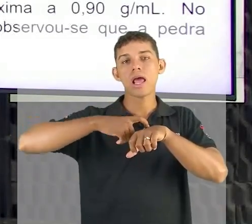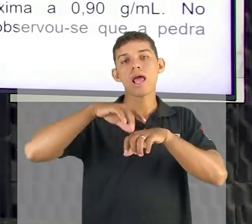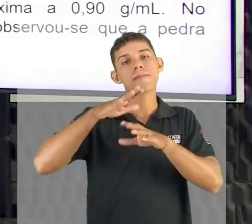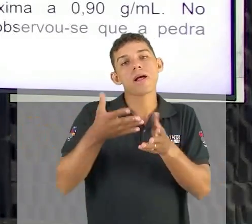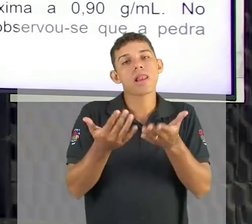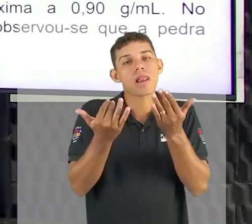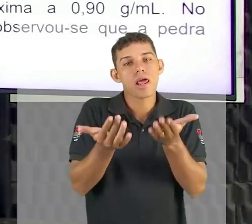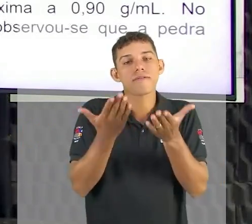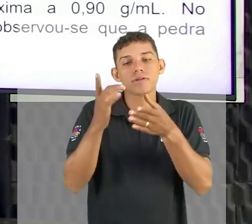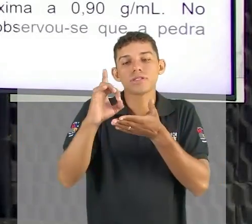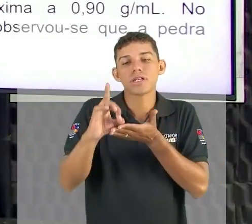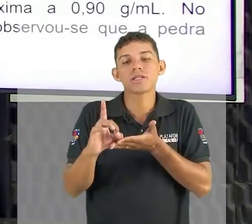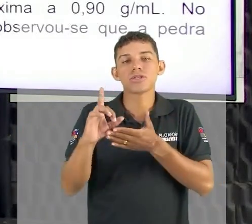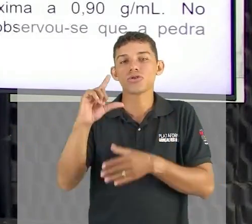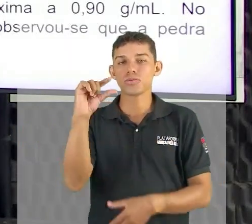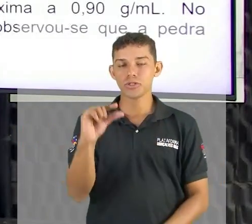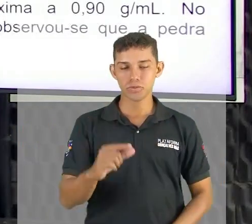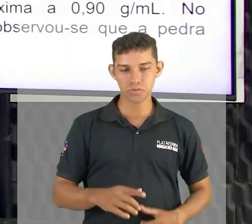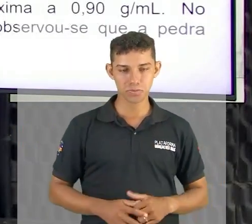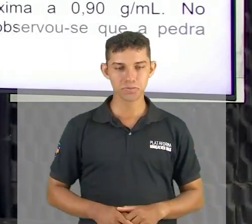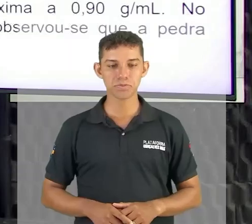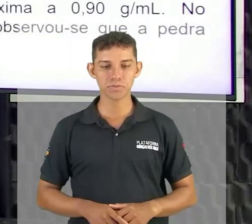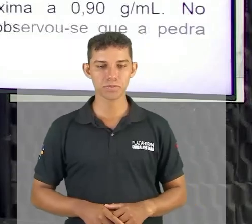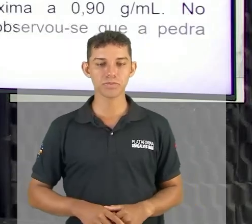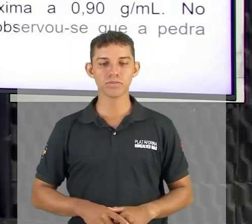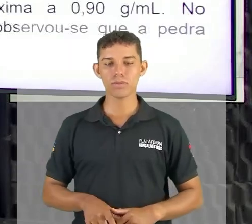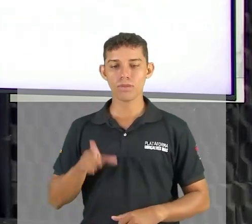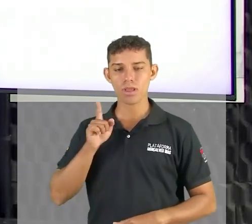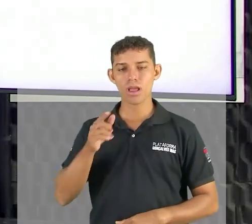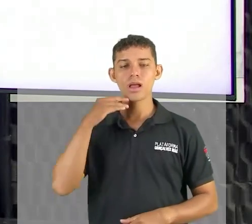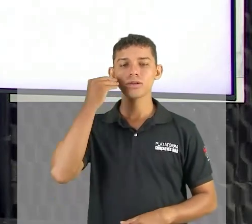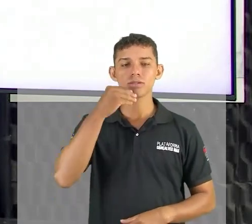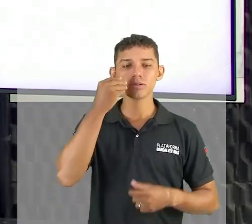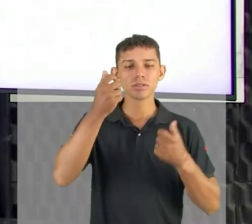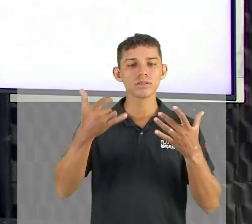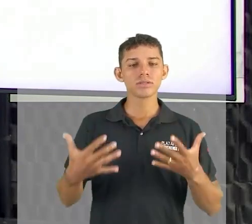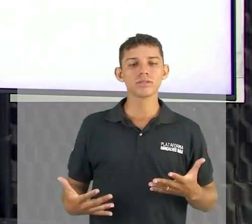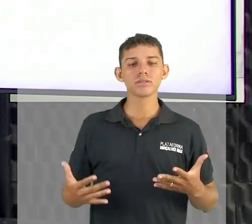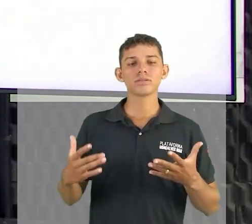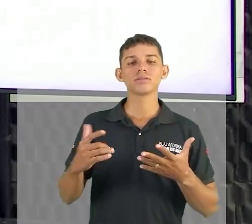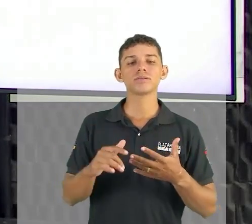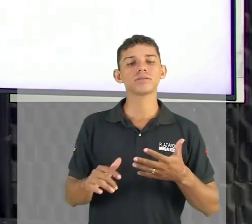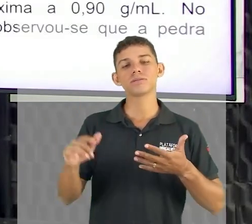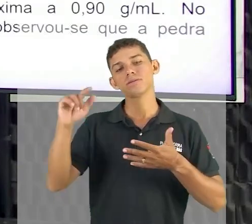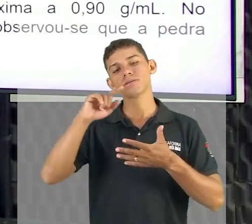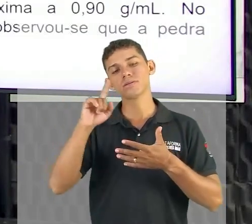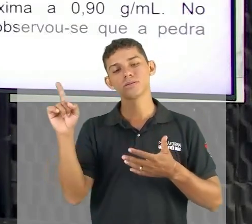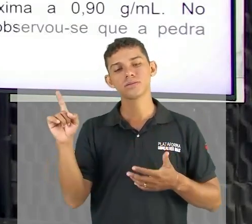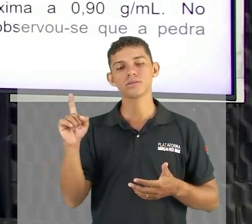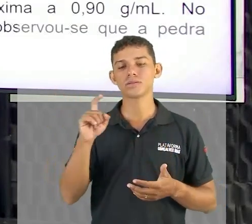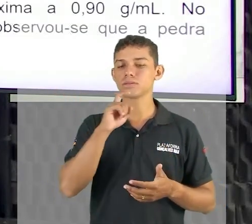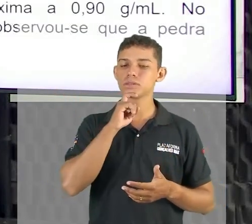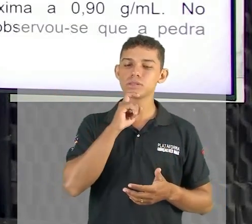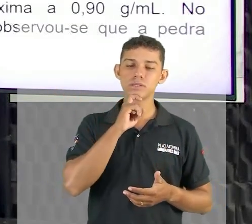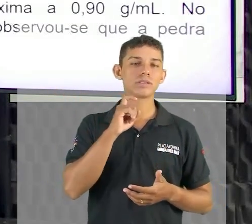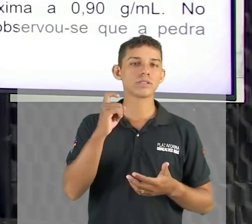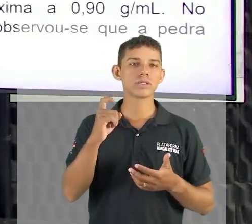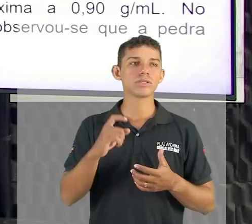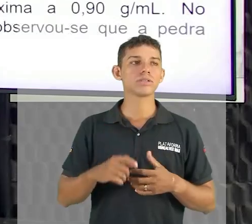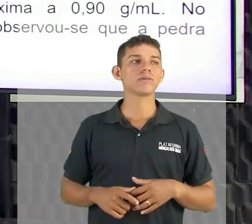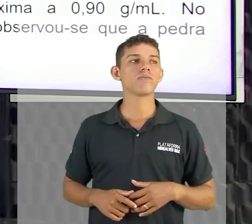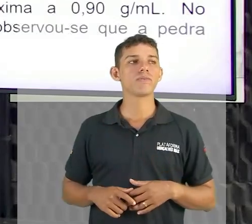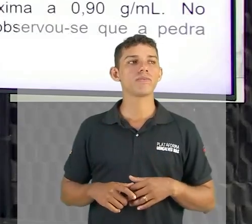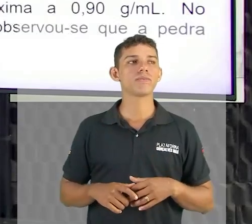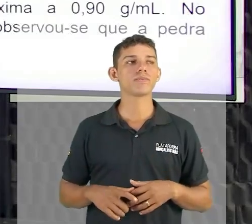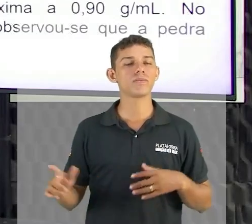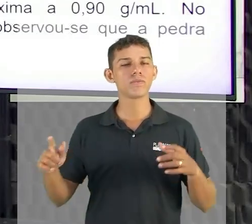denso. No experimento apresentado, observou-se que a pedra de gelo, aí ele quer saber onde flutua, onde afunda. Vamos fazer uma coisa aqui, vamos deixar